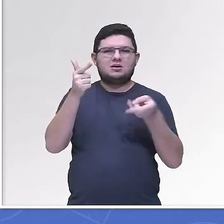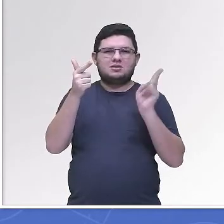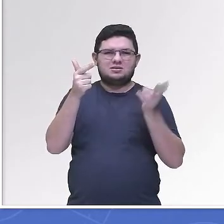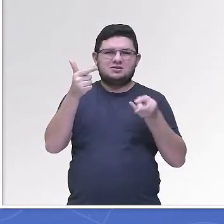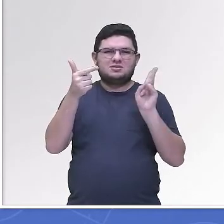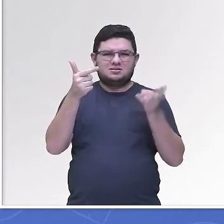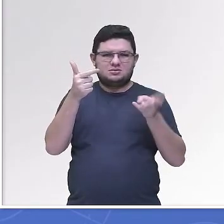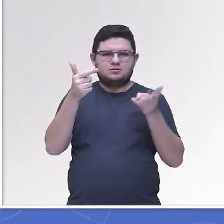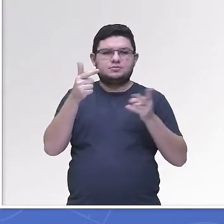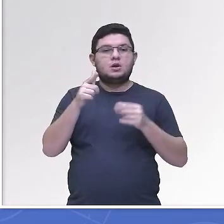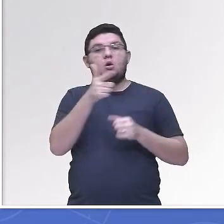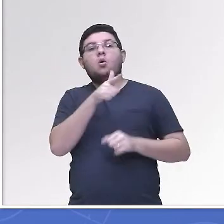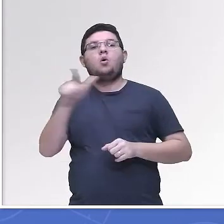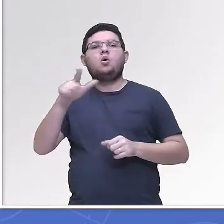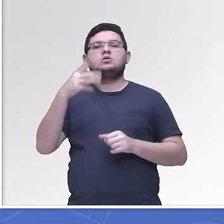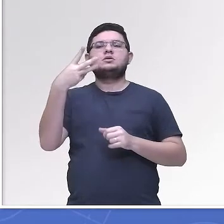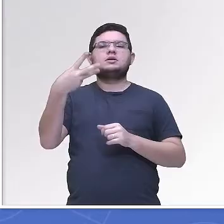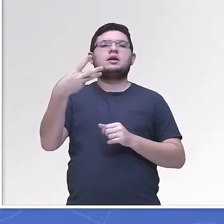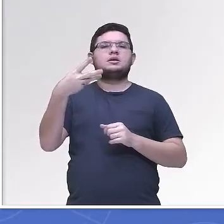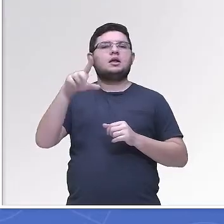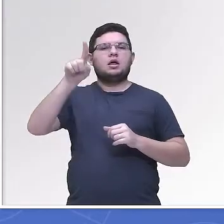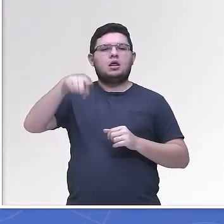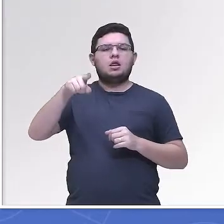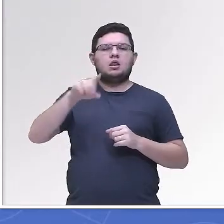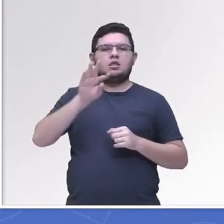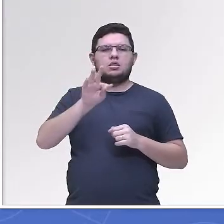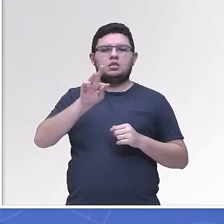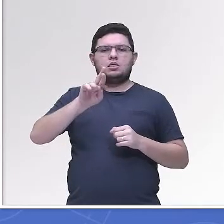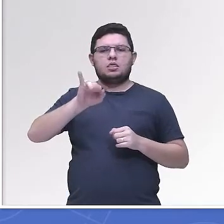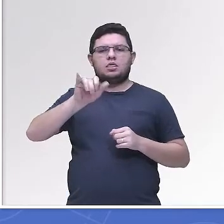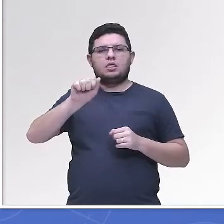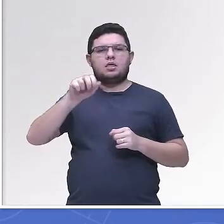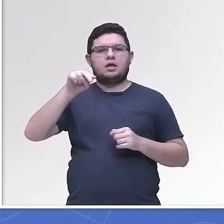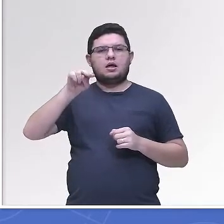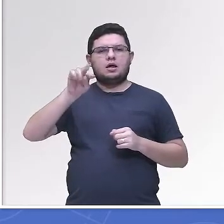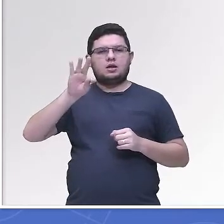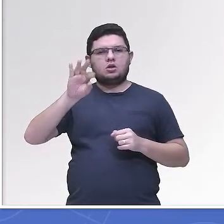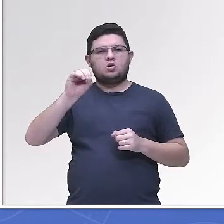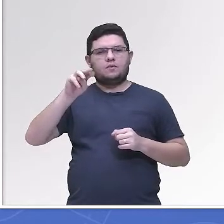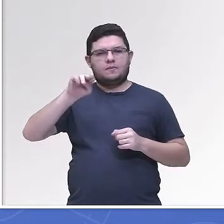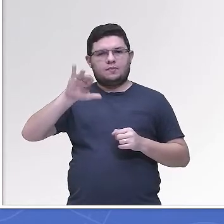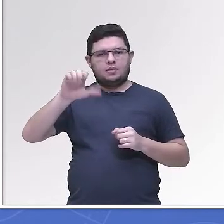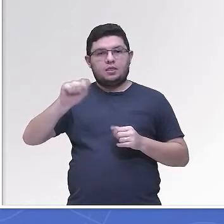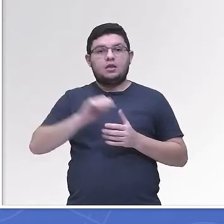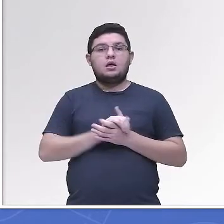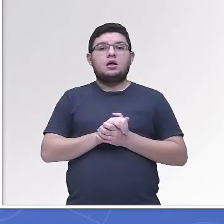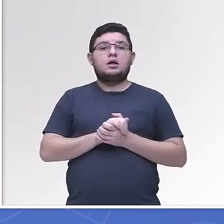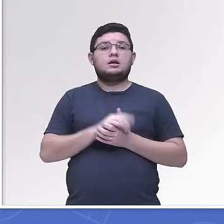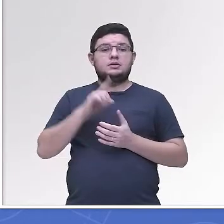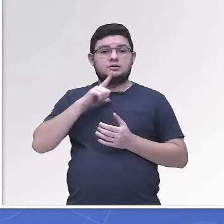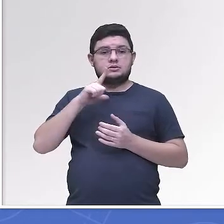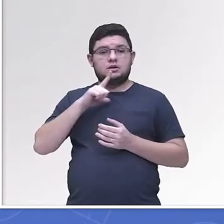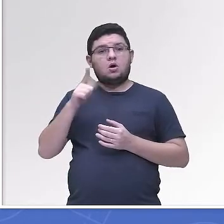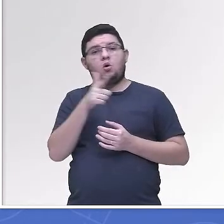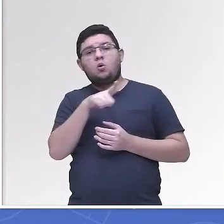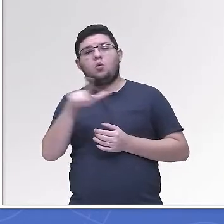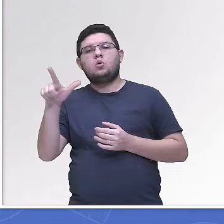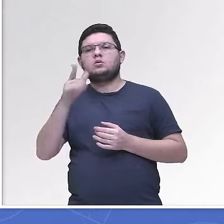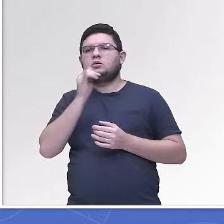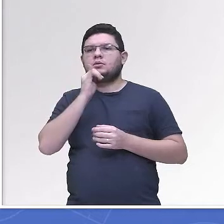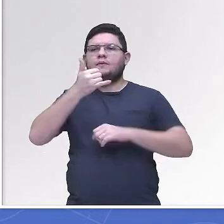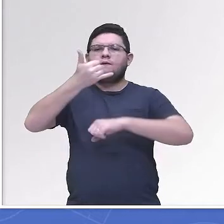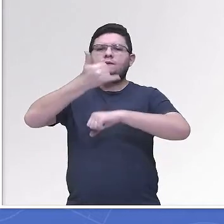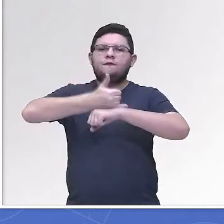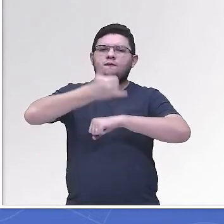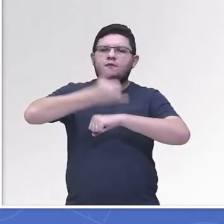molécula triatômica. Existem moléculas monoatômicas, por exemplo, o ferro, o alumínio, o hélio,